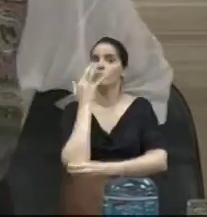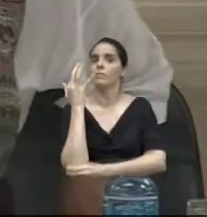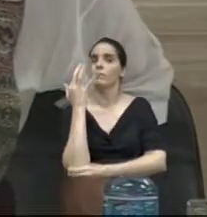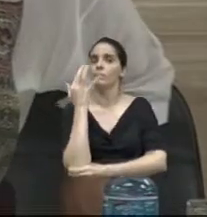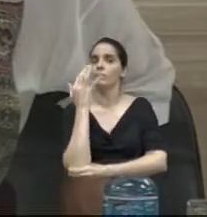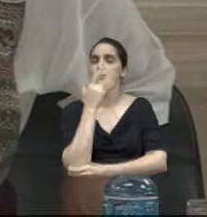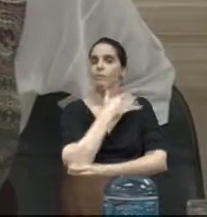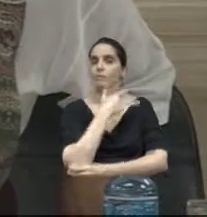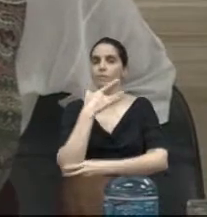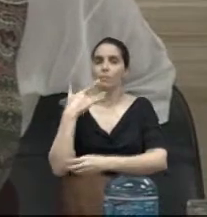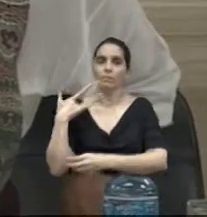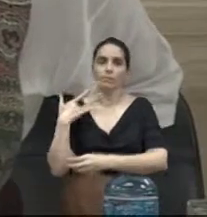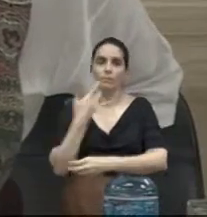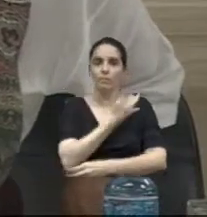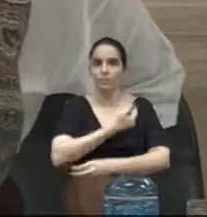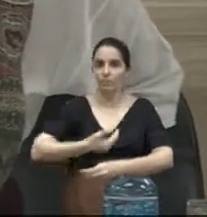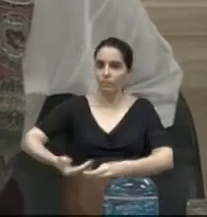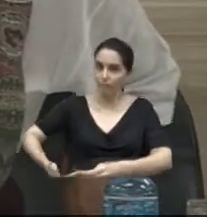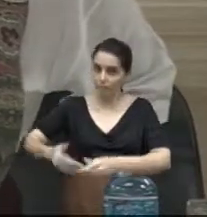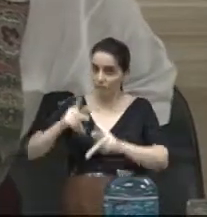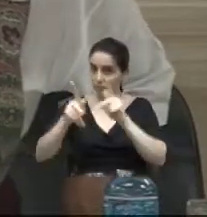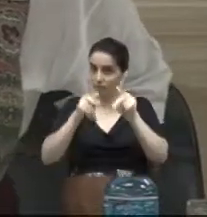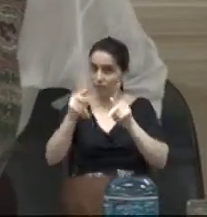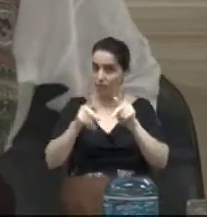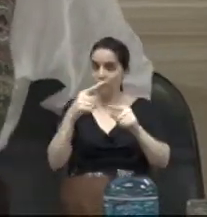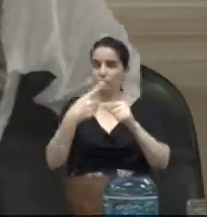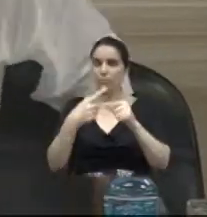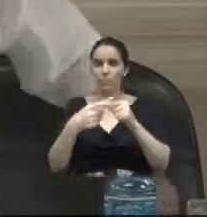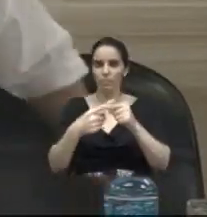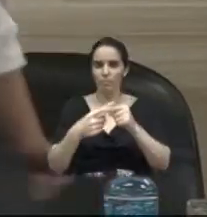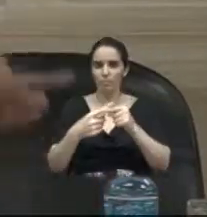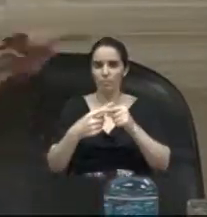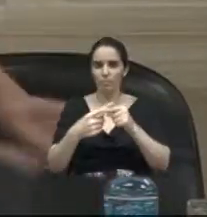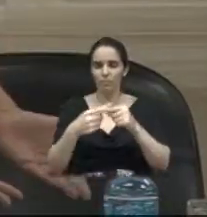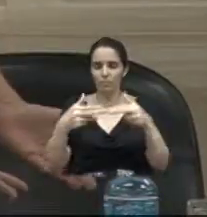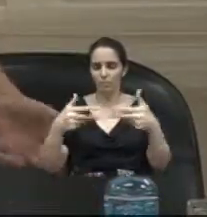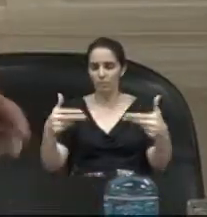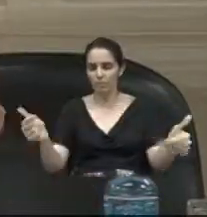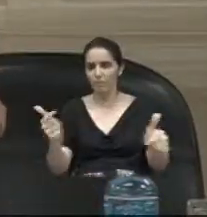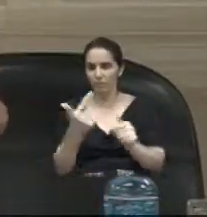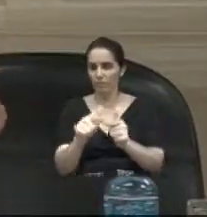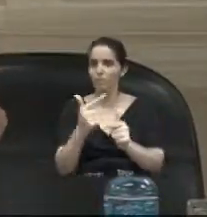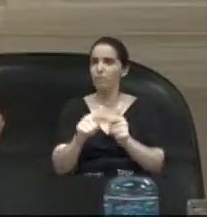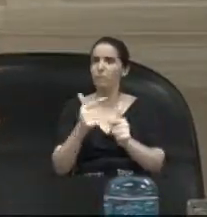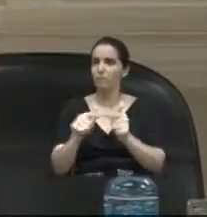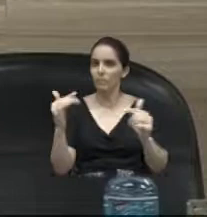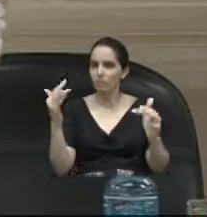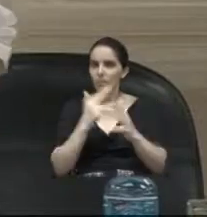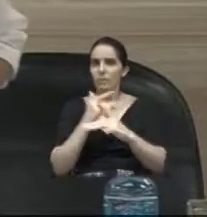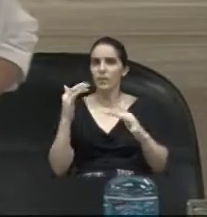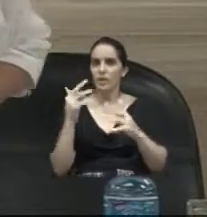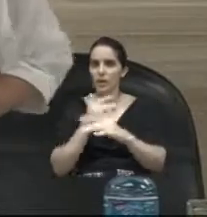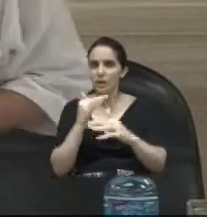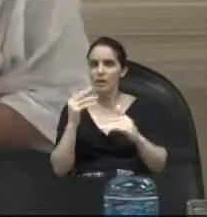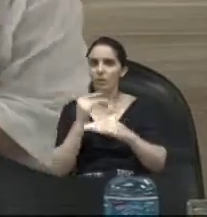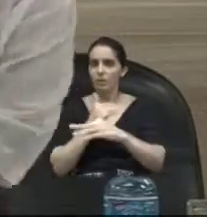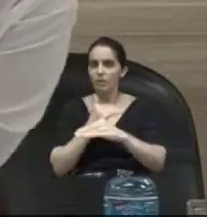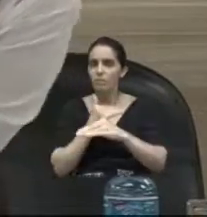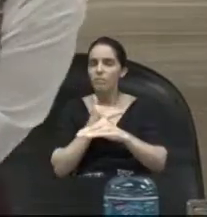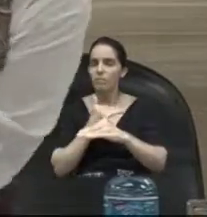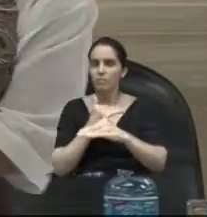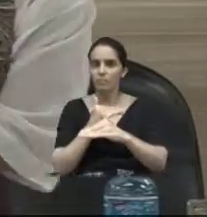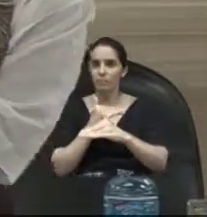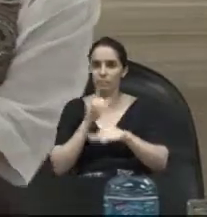saúde pública, porque as pragas urbanas também acabam entrando todo nesse contexto,